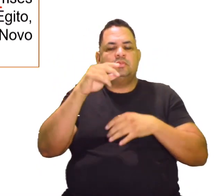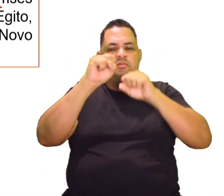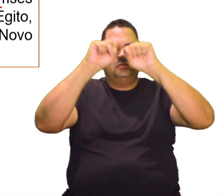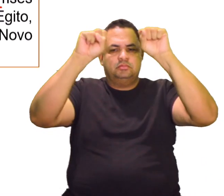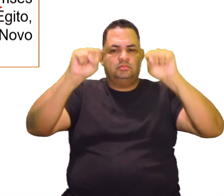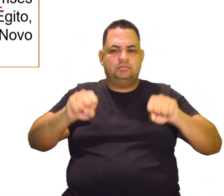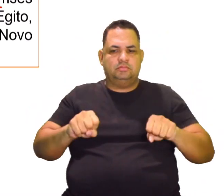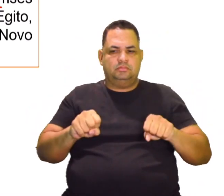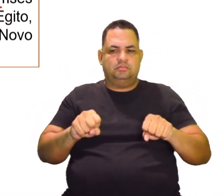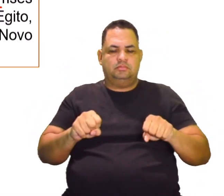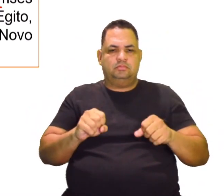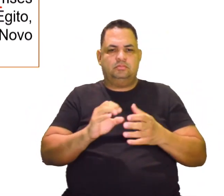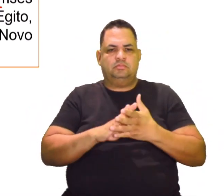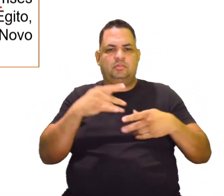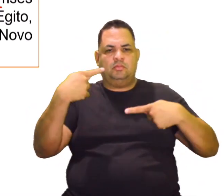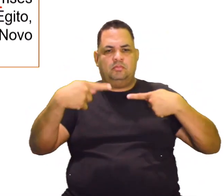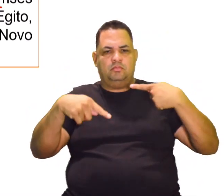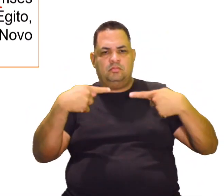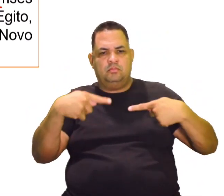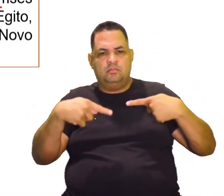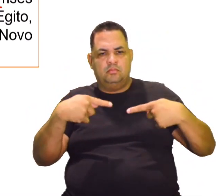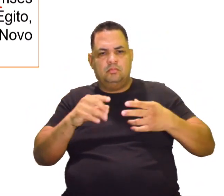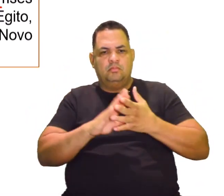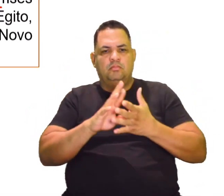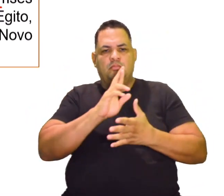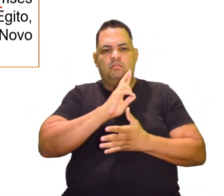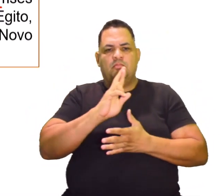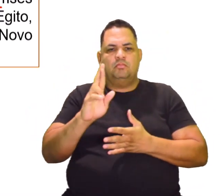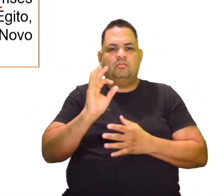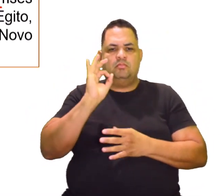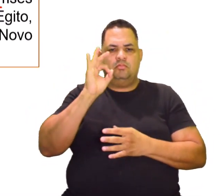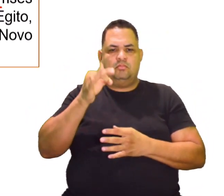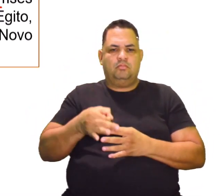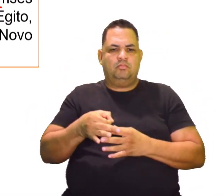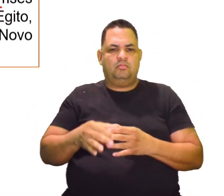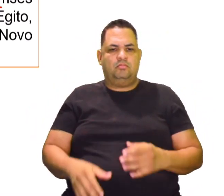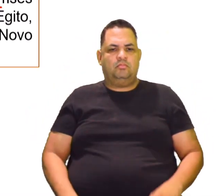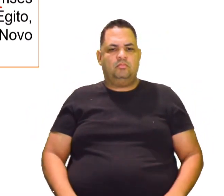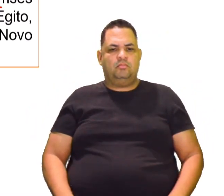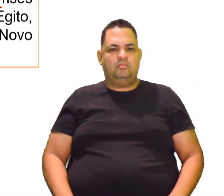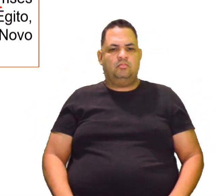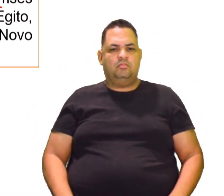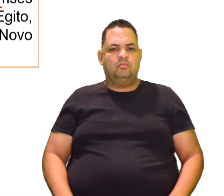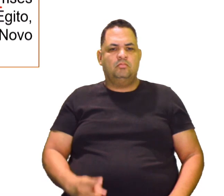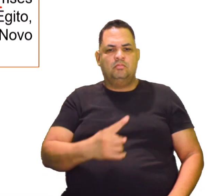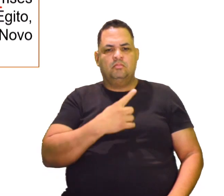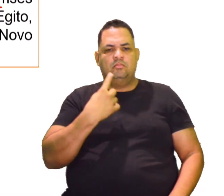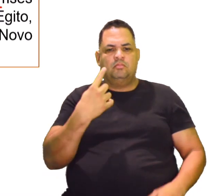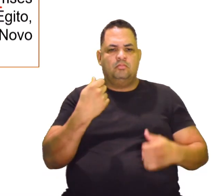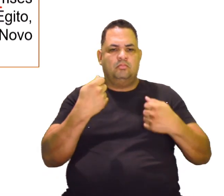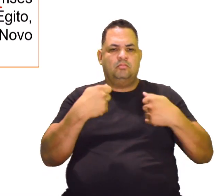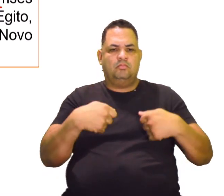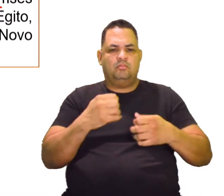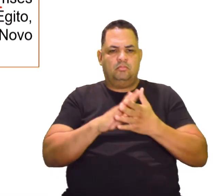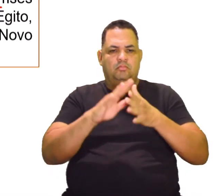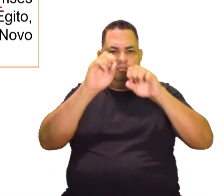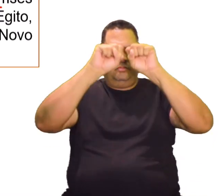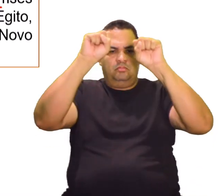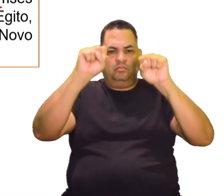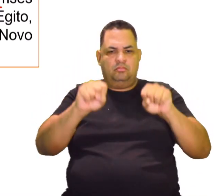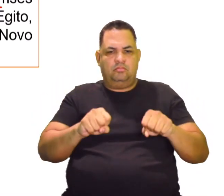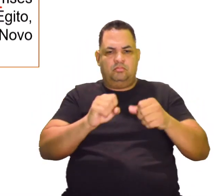ali, político, de religião, certo? Então, nós podemos dizer que já era um sistema